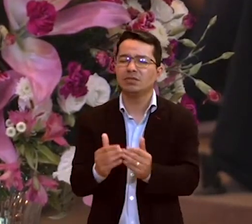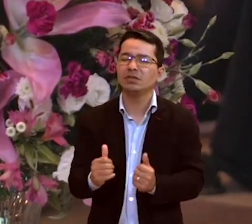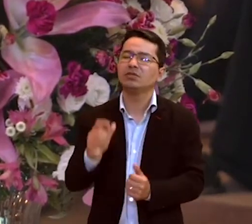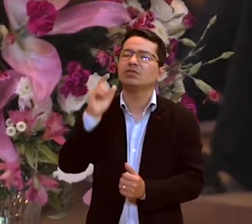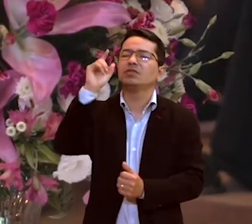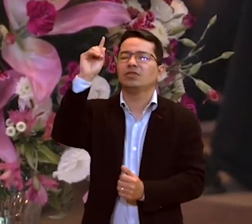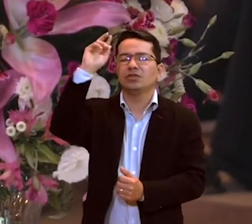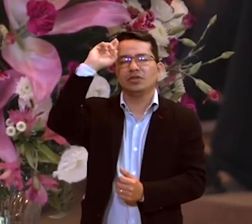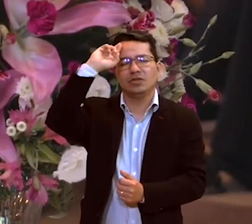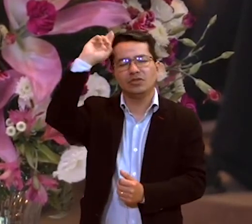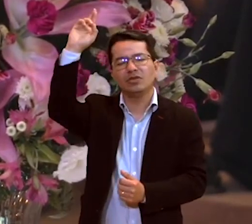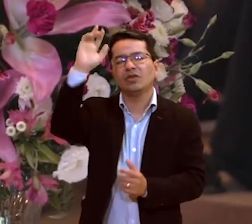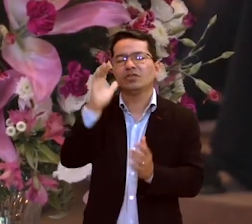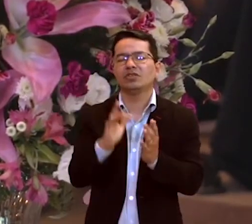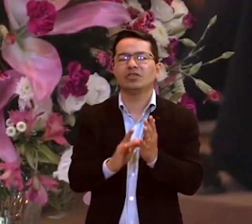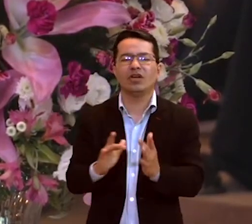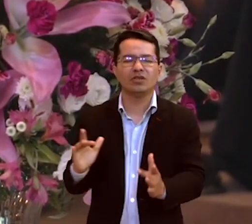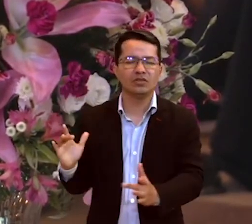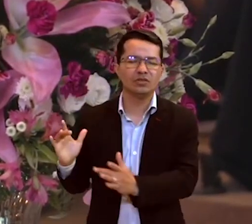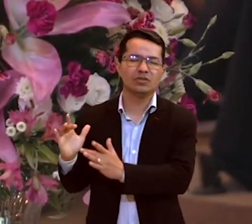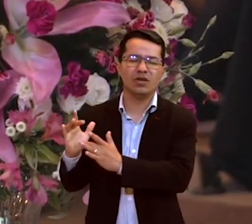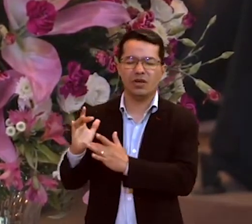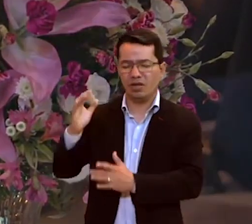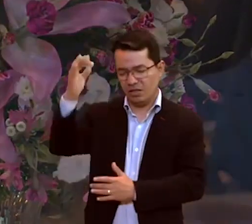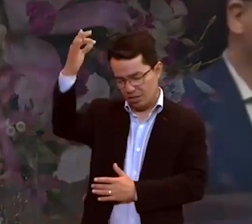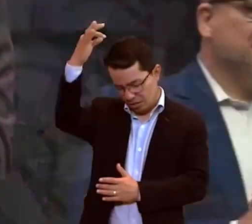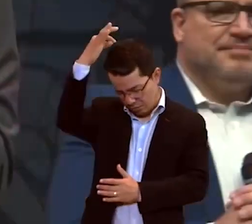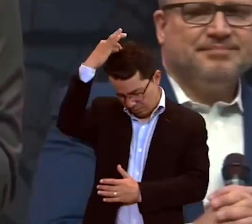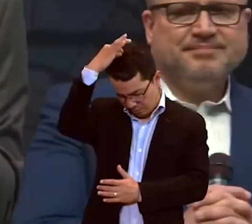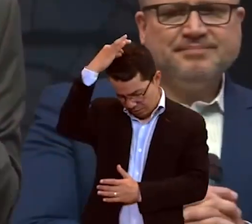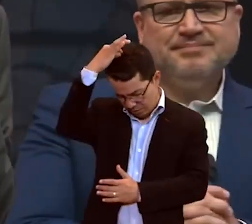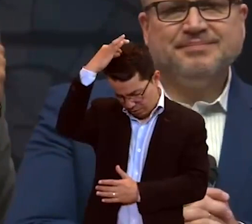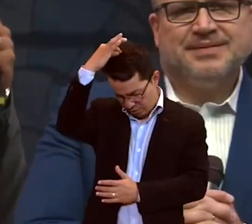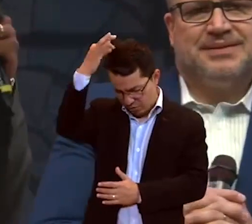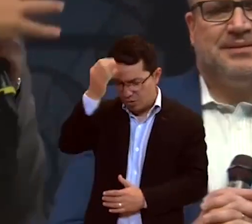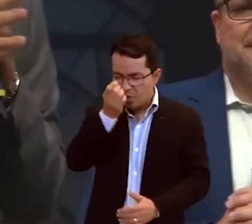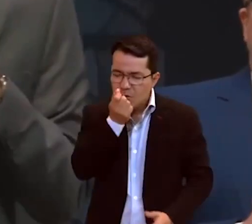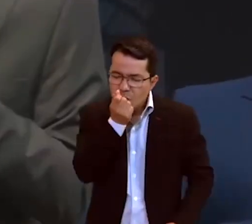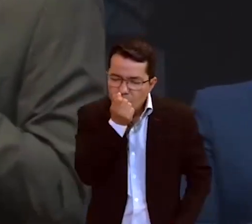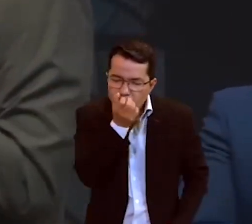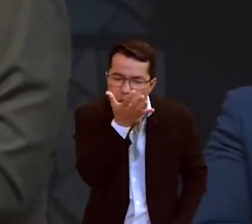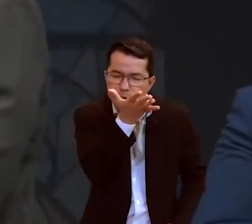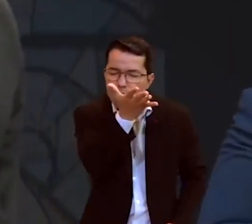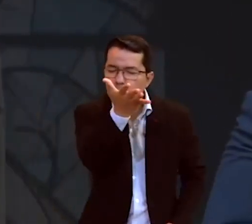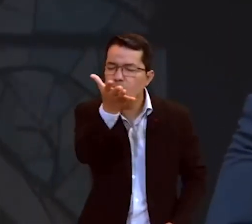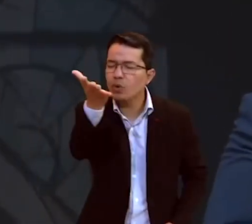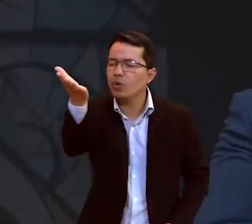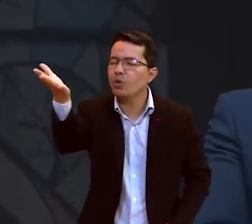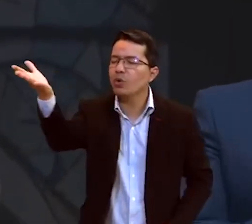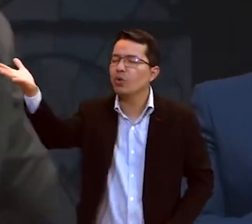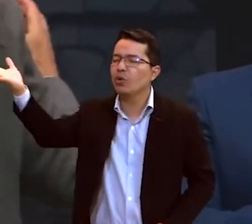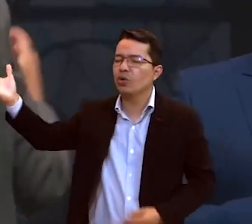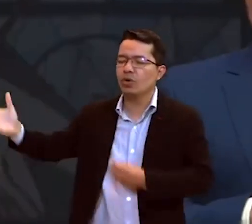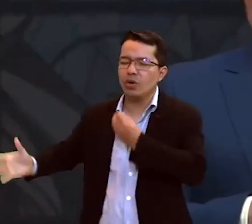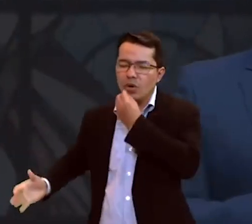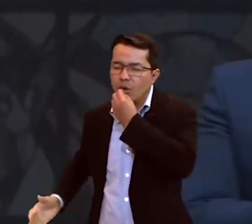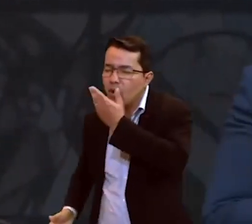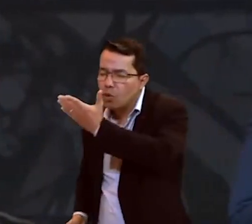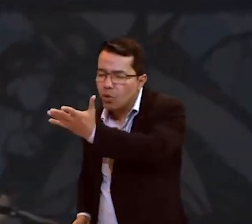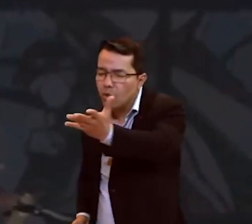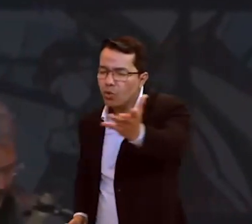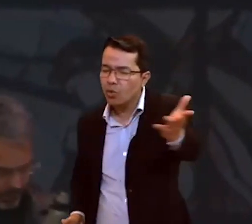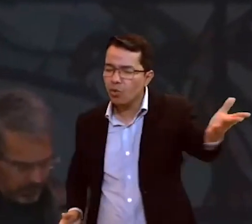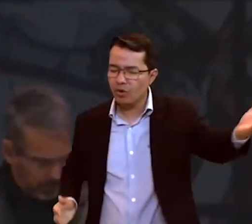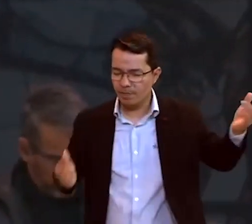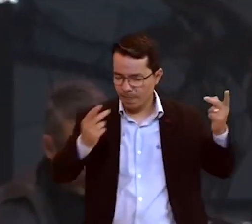hoje, Senhor, Espírito Santo de Deus, sopra sobre nós. Espírito Santo de Deus, nos visita